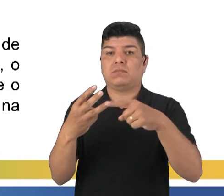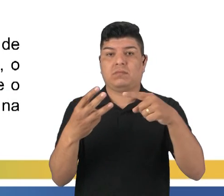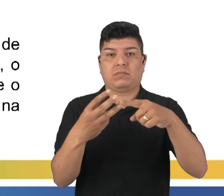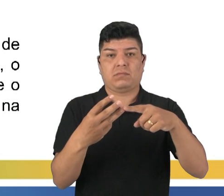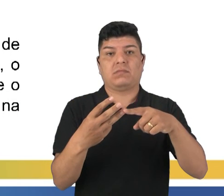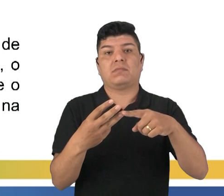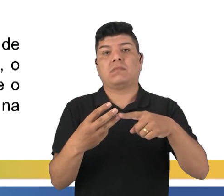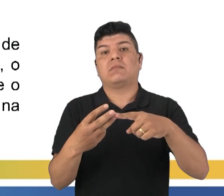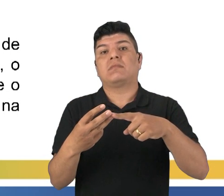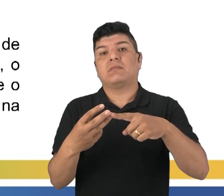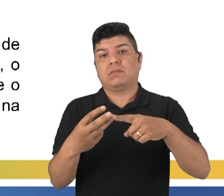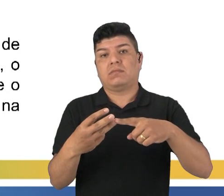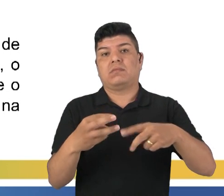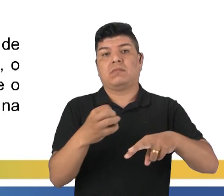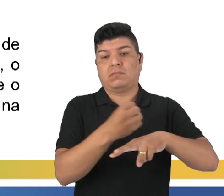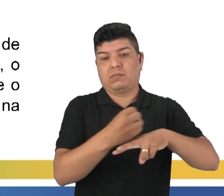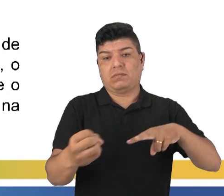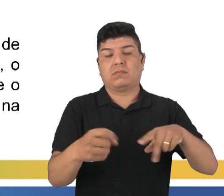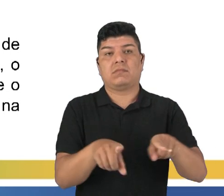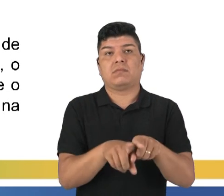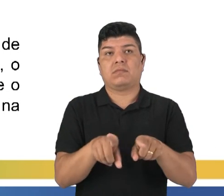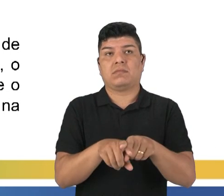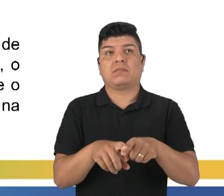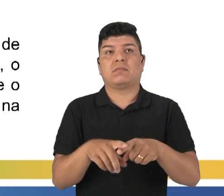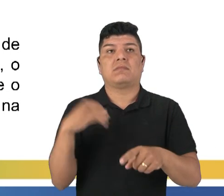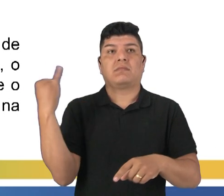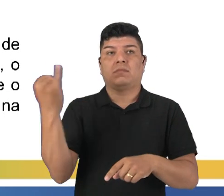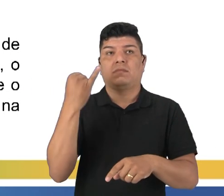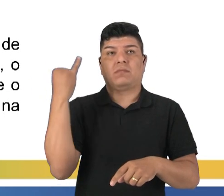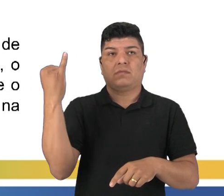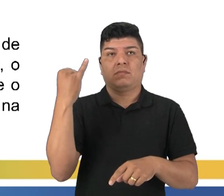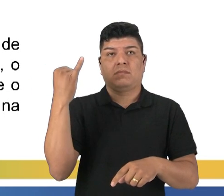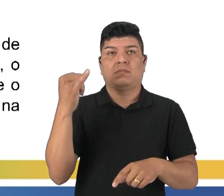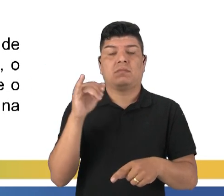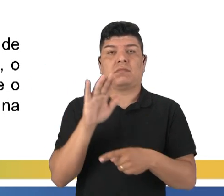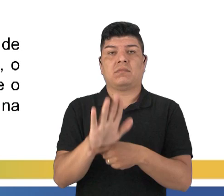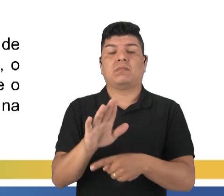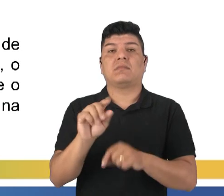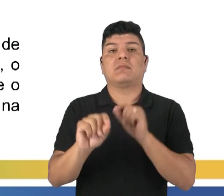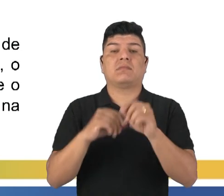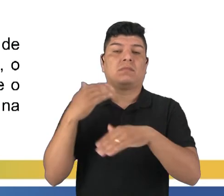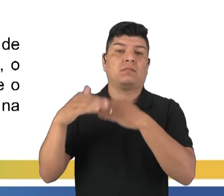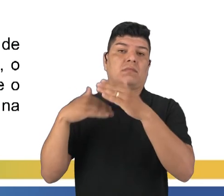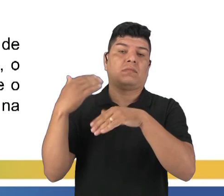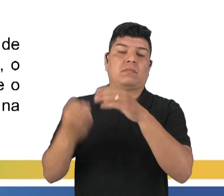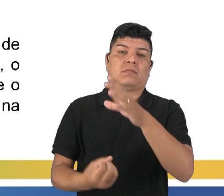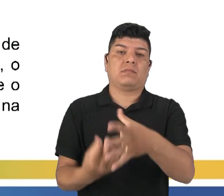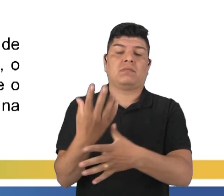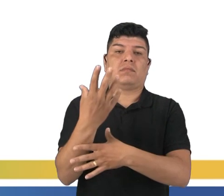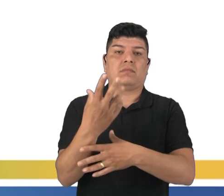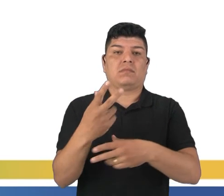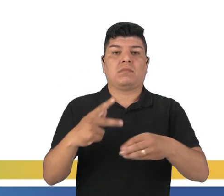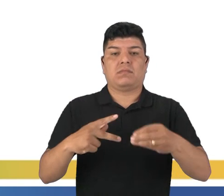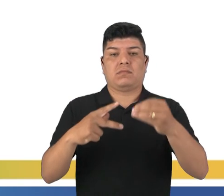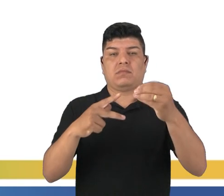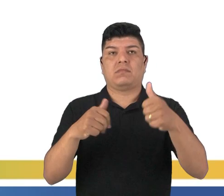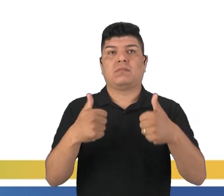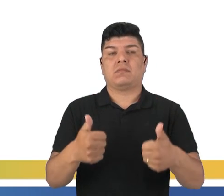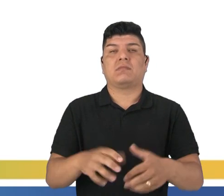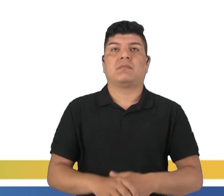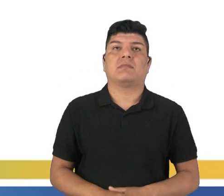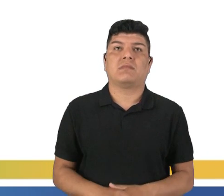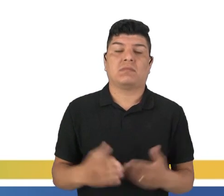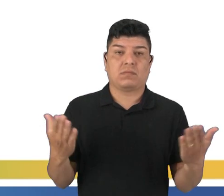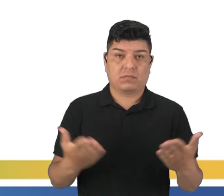ribossômico. Esses 3 tipos de RNA eles são de extrema importância e ajudam no processo de formação de proteínas.